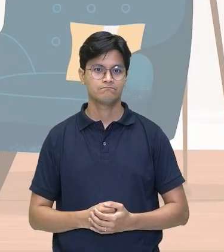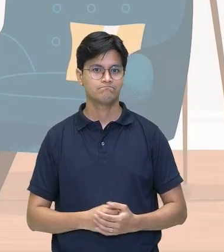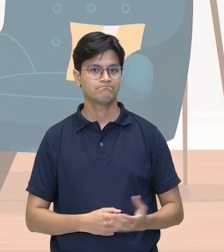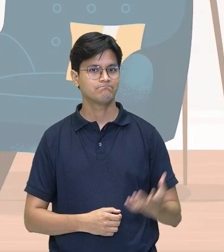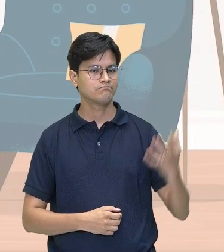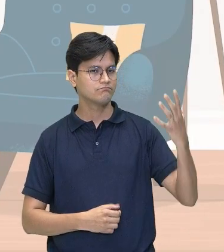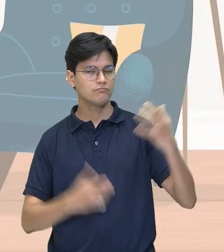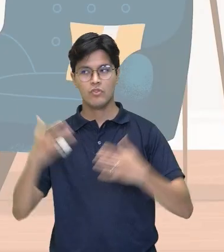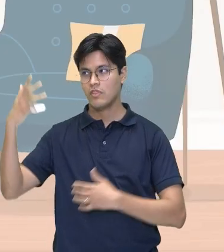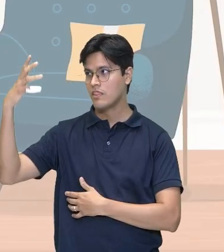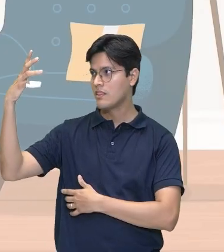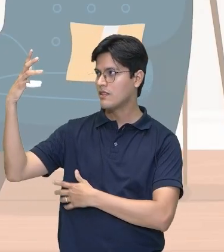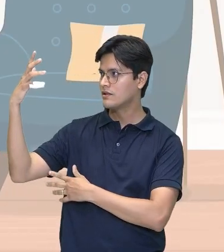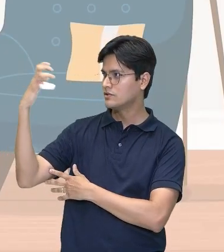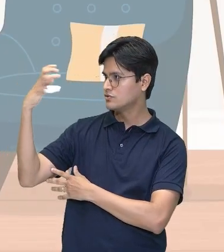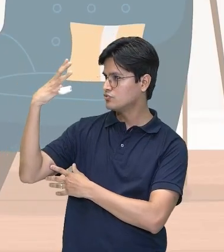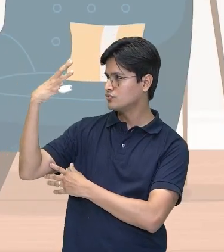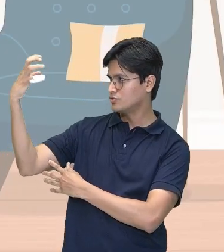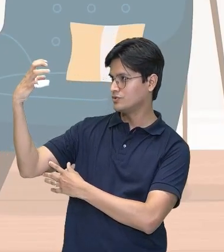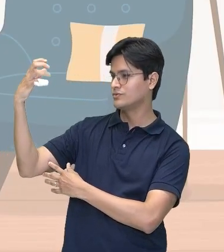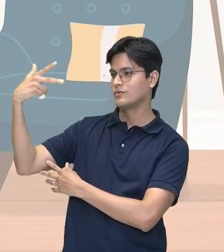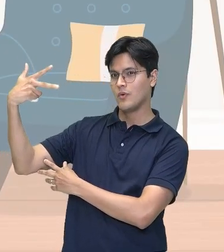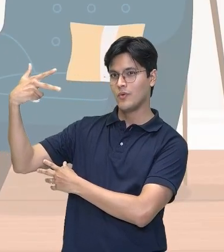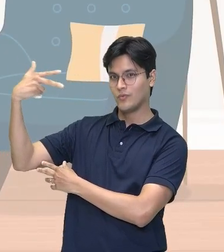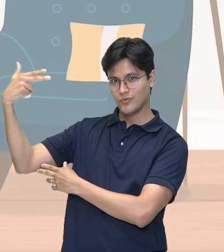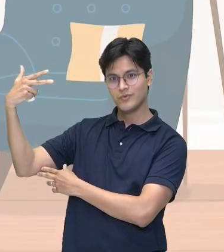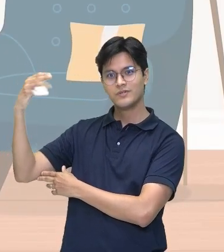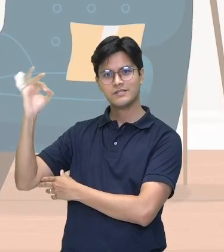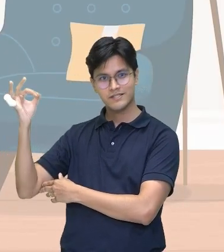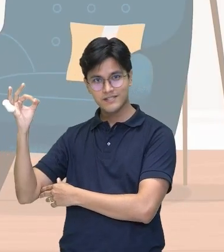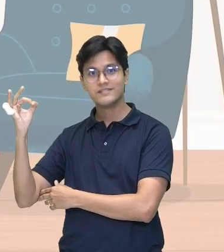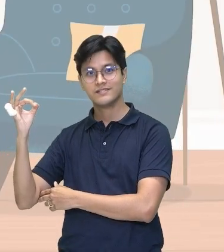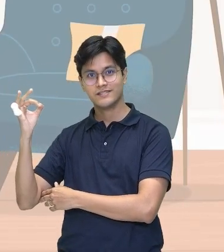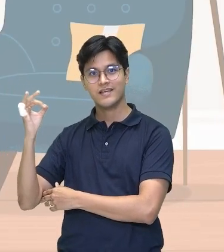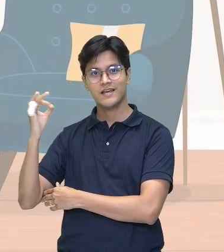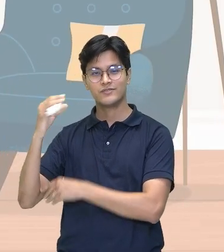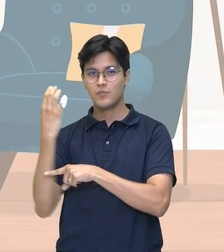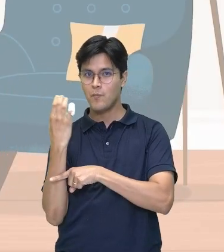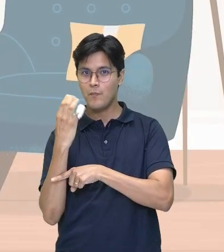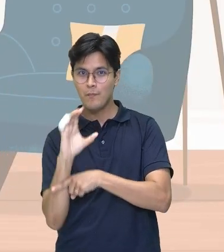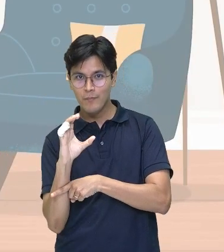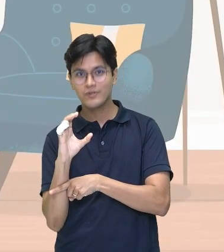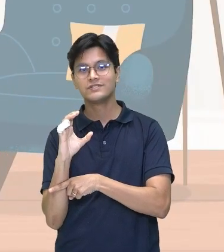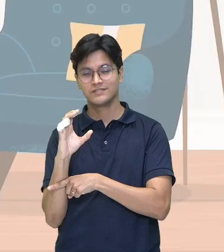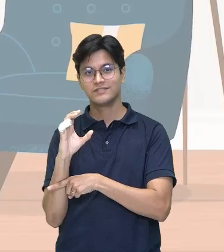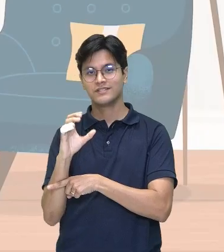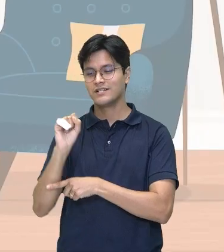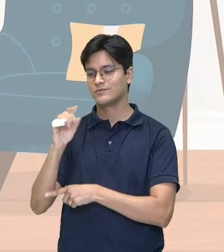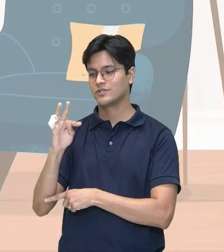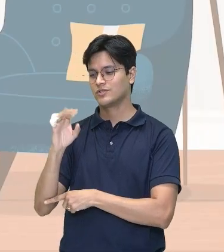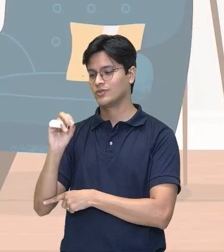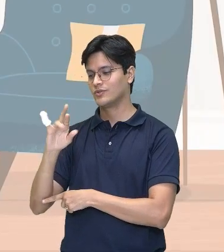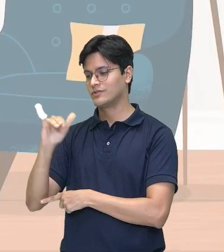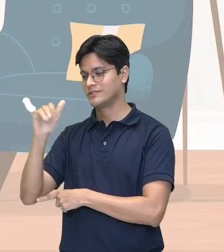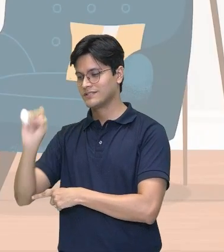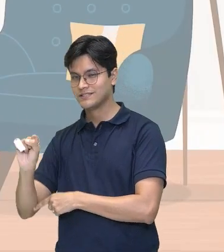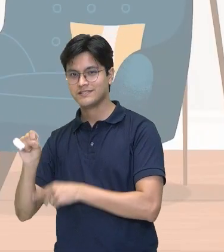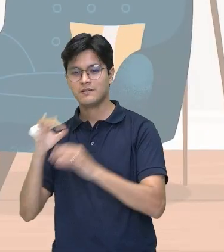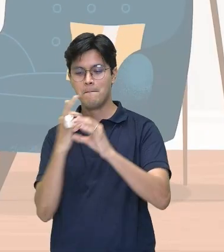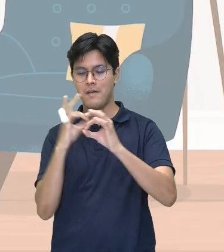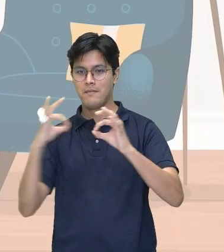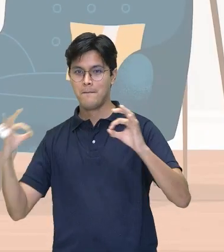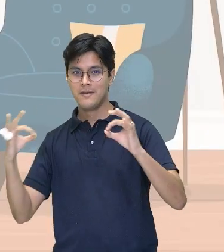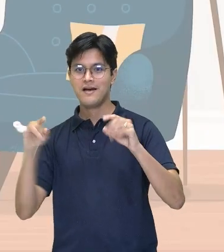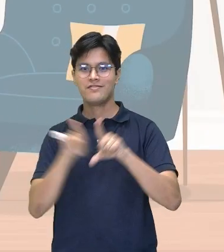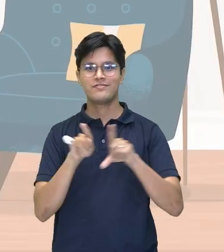aqui para colocar uma no meu story e outra no meu feed. Você e suas selfies, hein? Sorri,